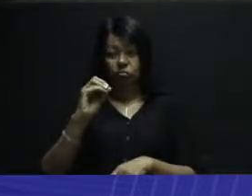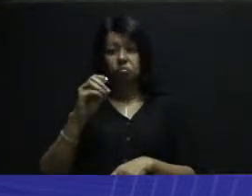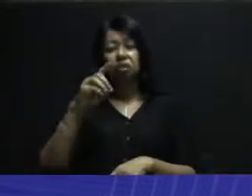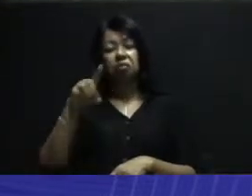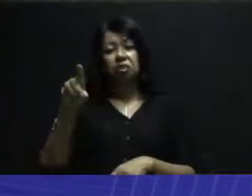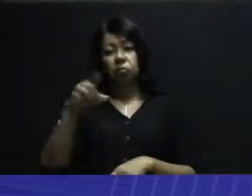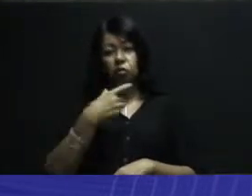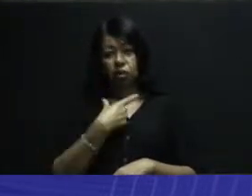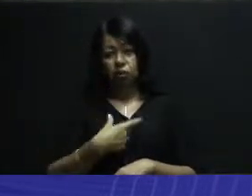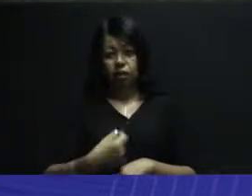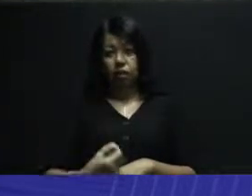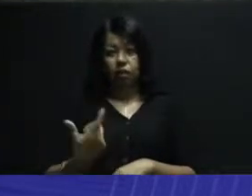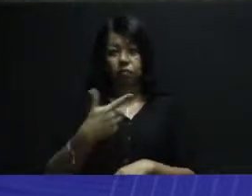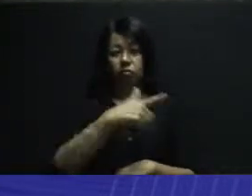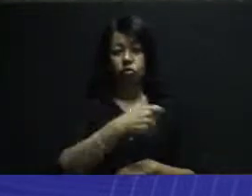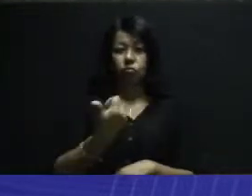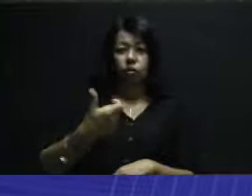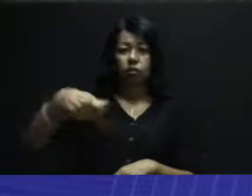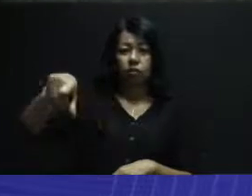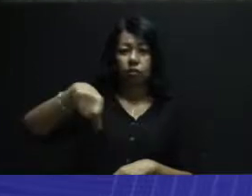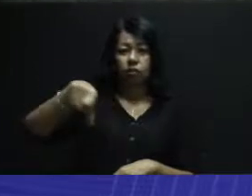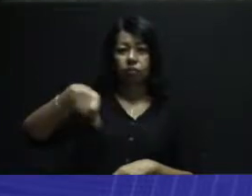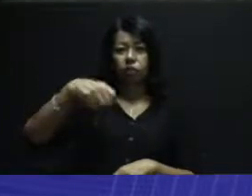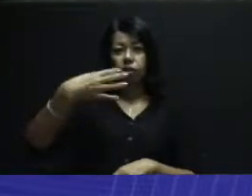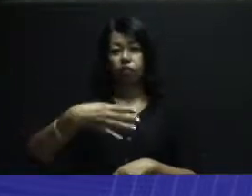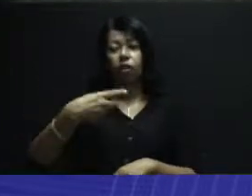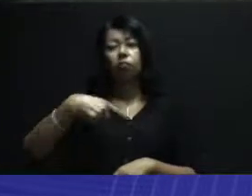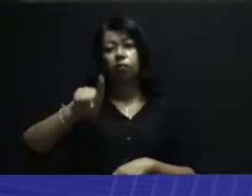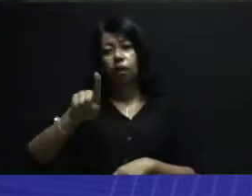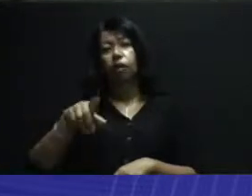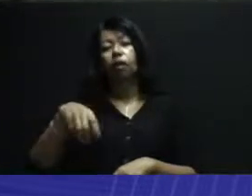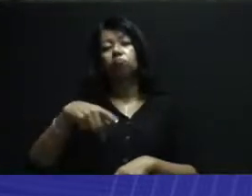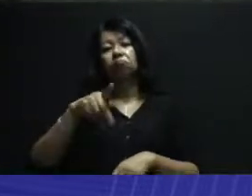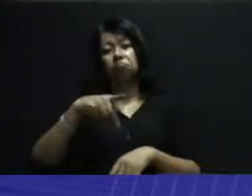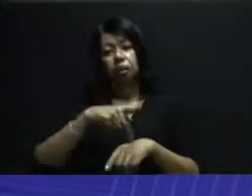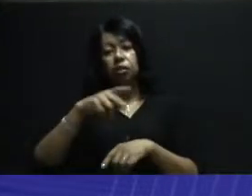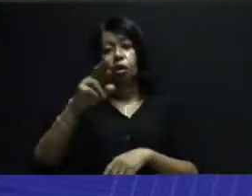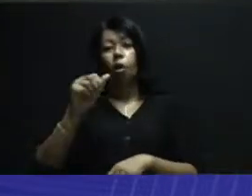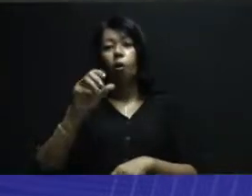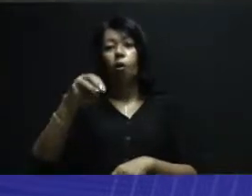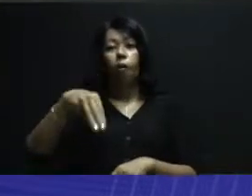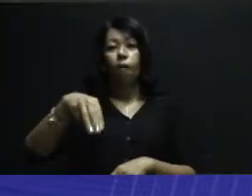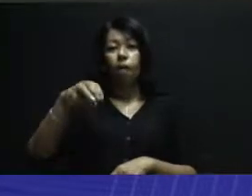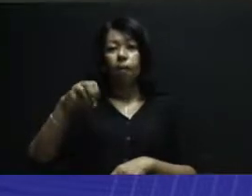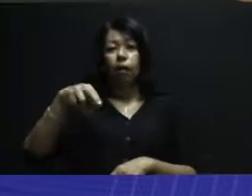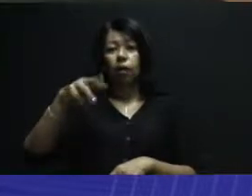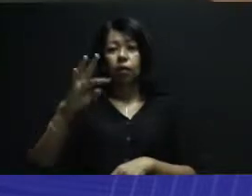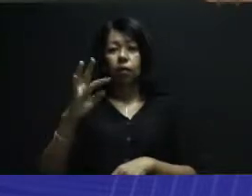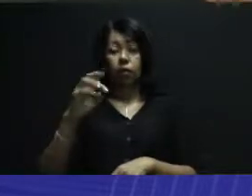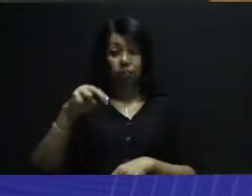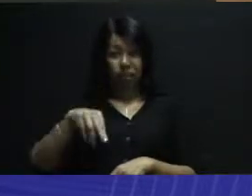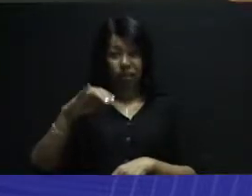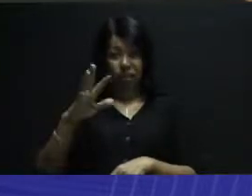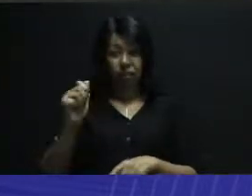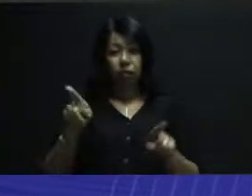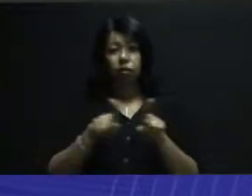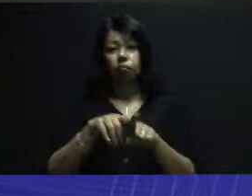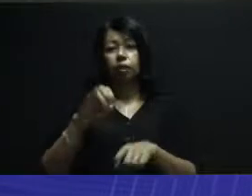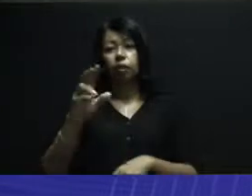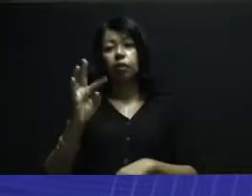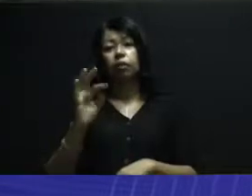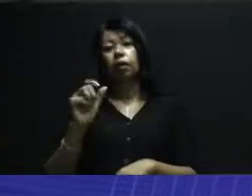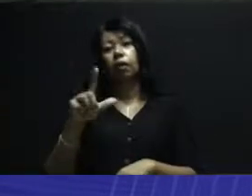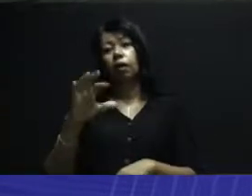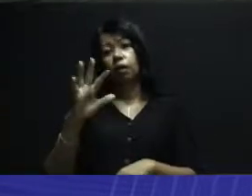em 1994, na Romênia, e em 1995, na Itália. Em sua galeria